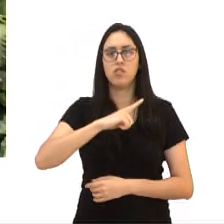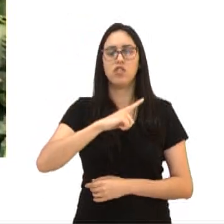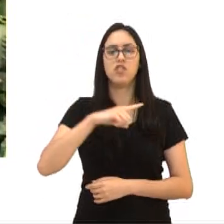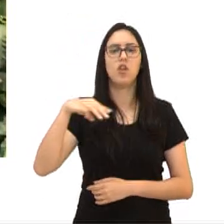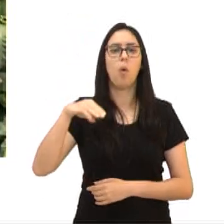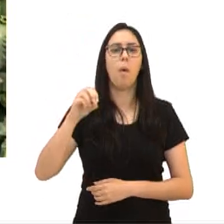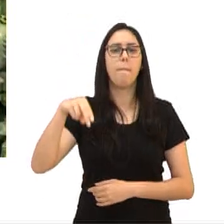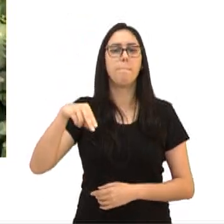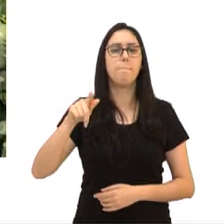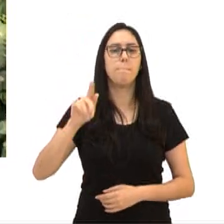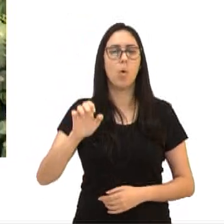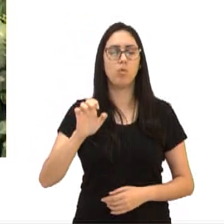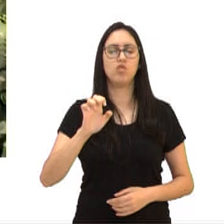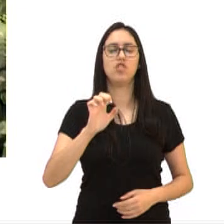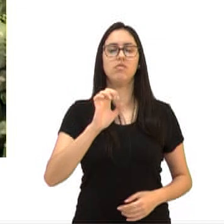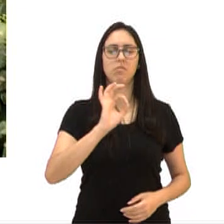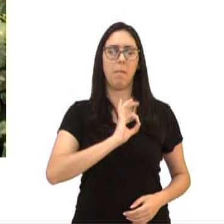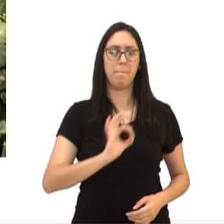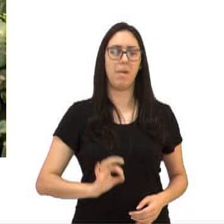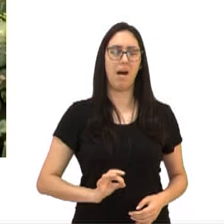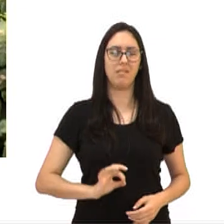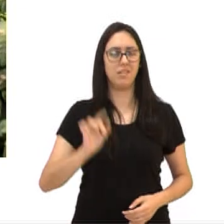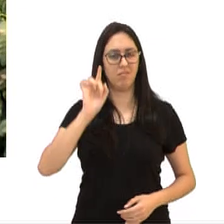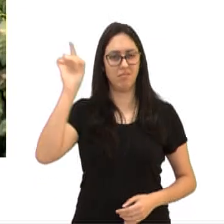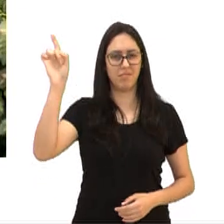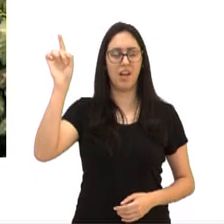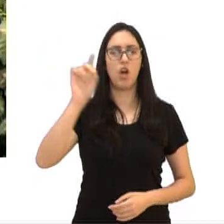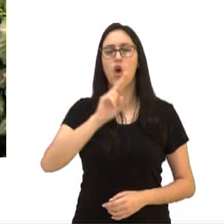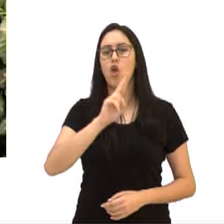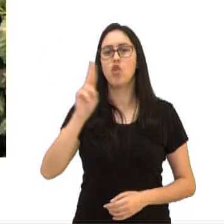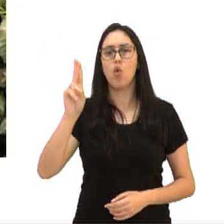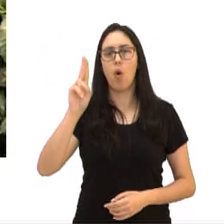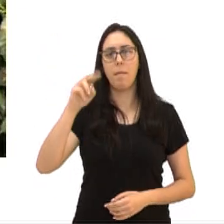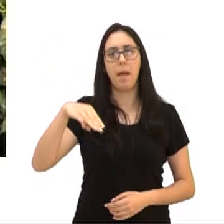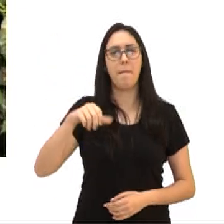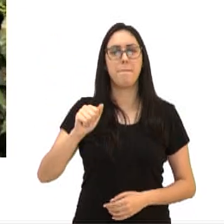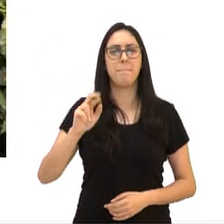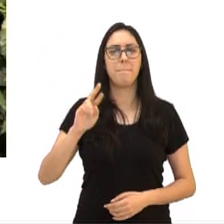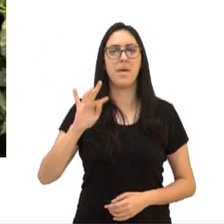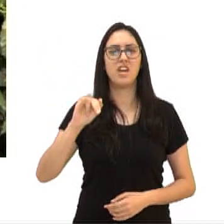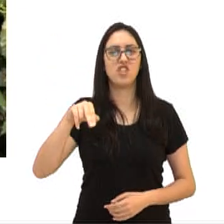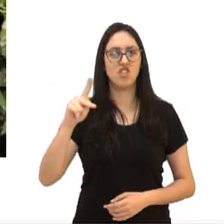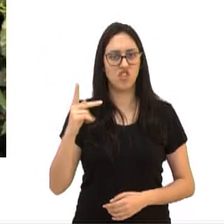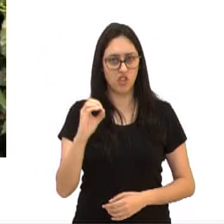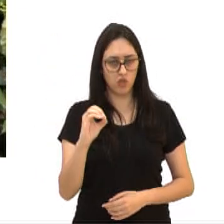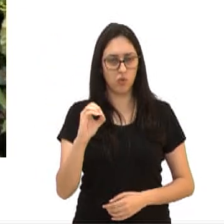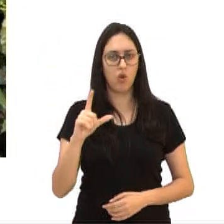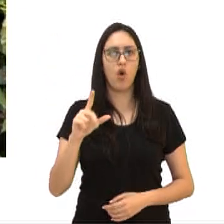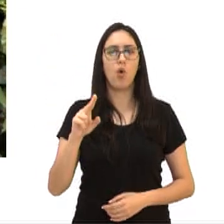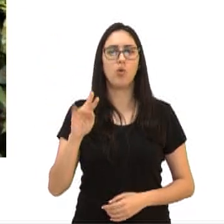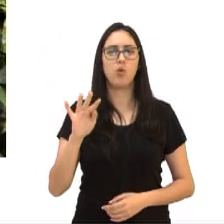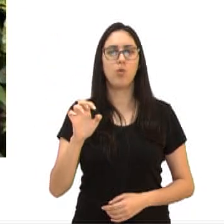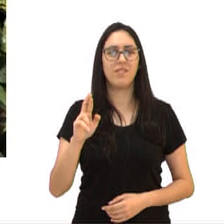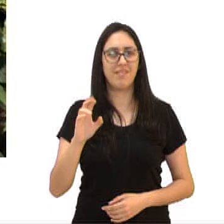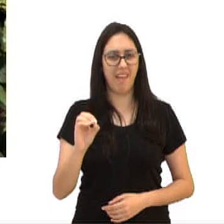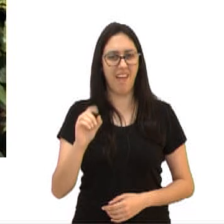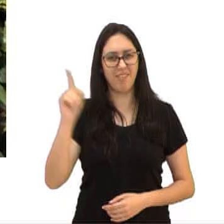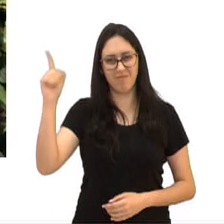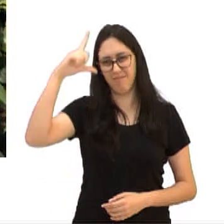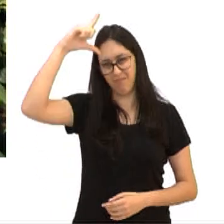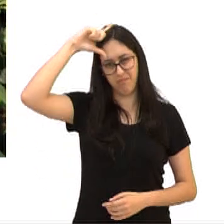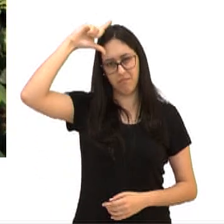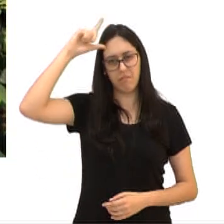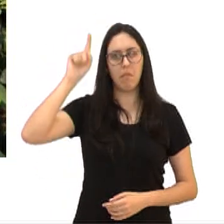um padre chamado Martim Lutero. O Martim Lutero, ele tinha como enfoque